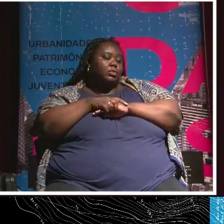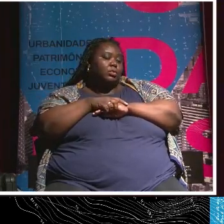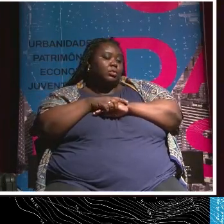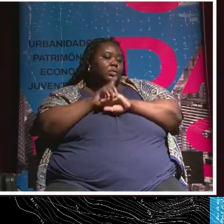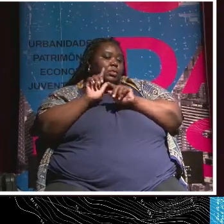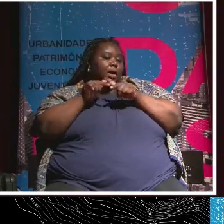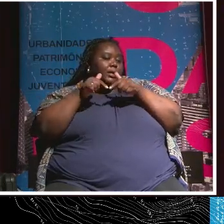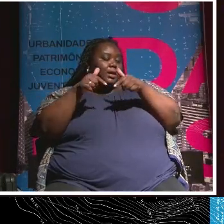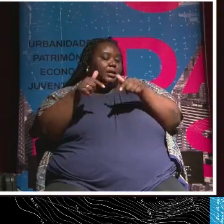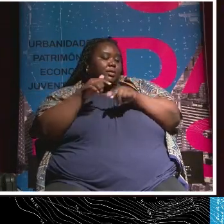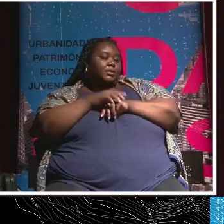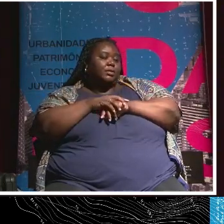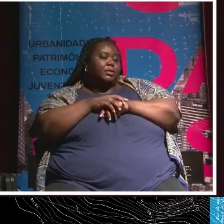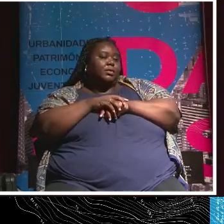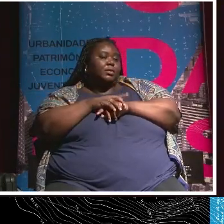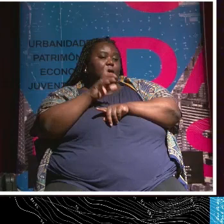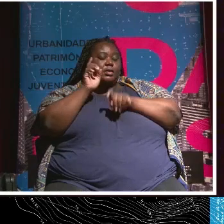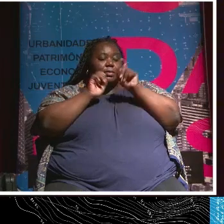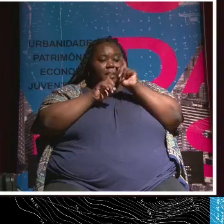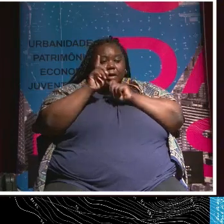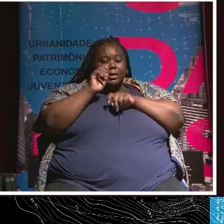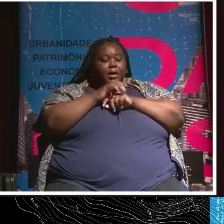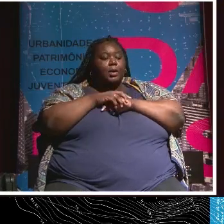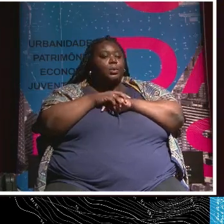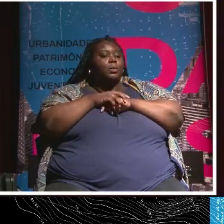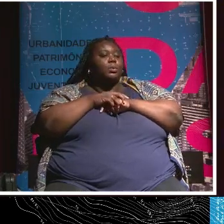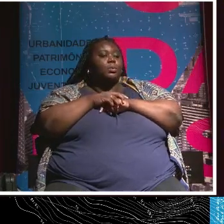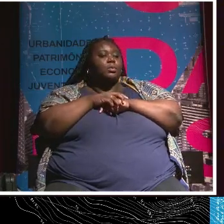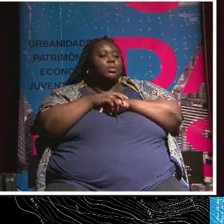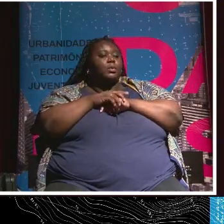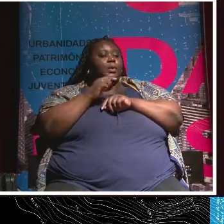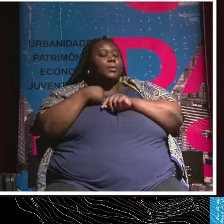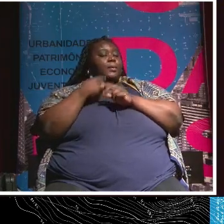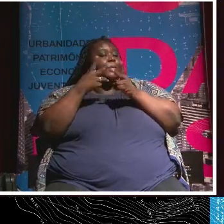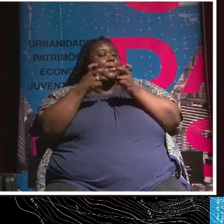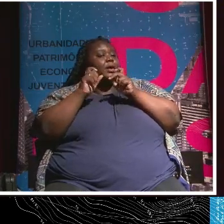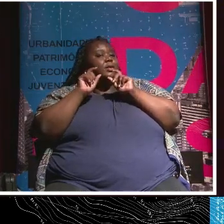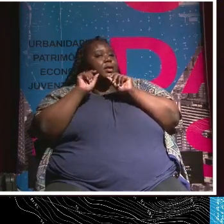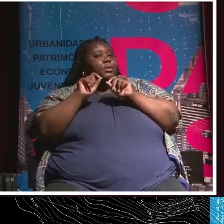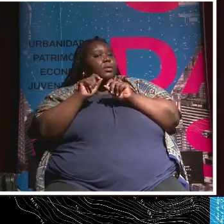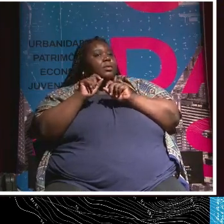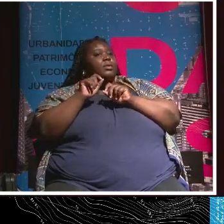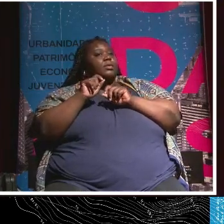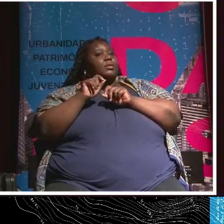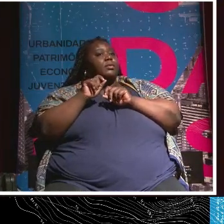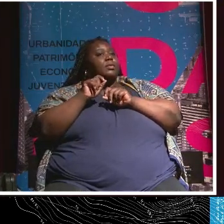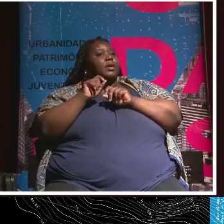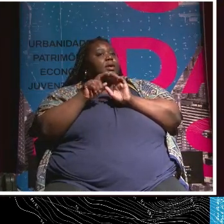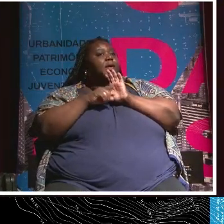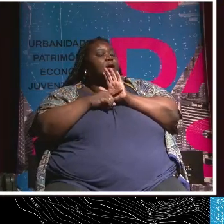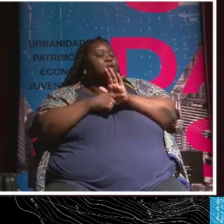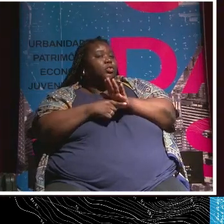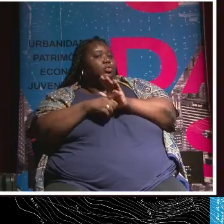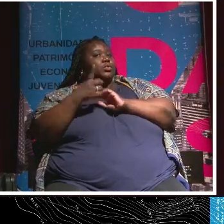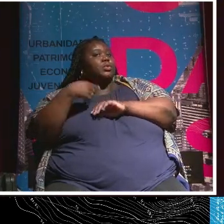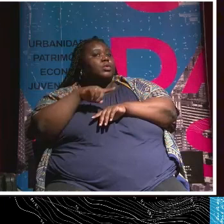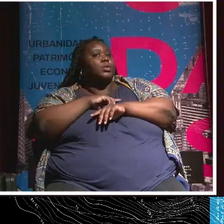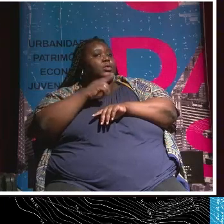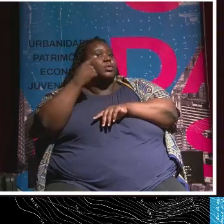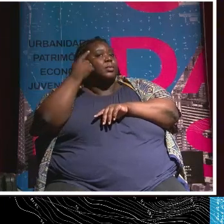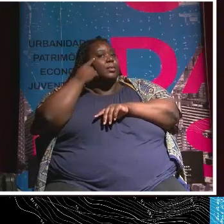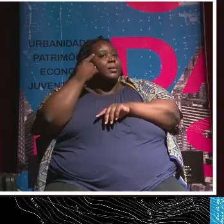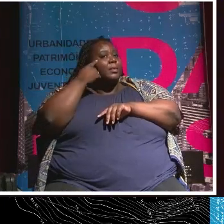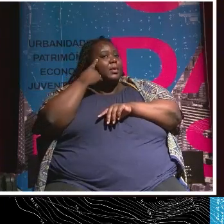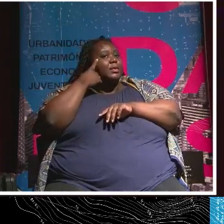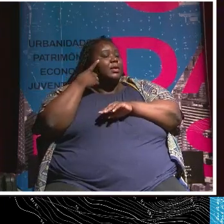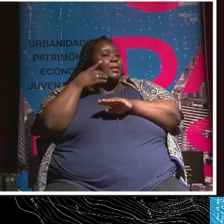essas ações, essas expressões, e eu percebo que está muito nesse lado da colaboração, de a gente pensar metodologias